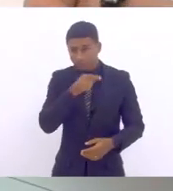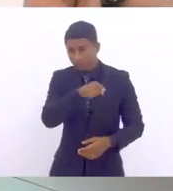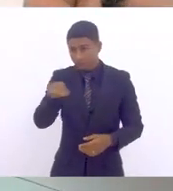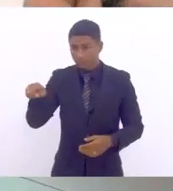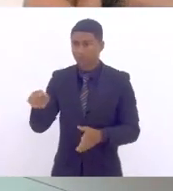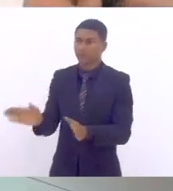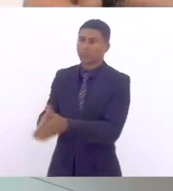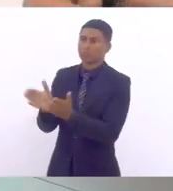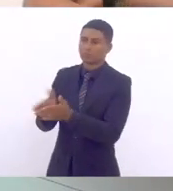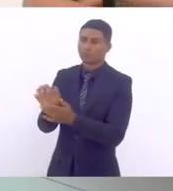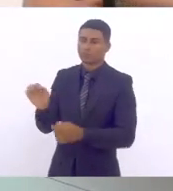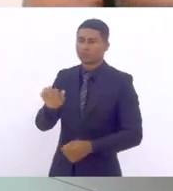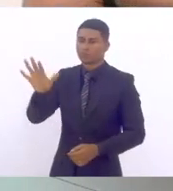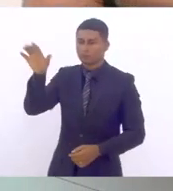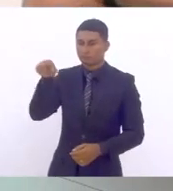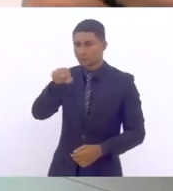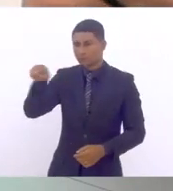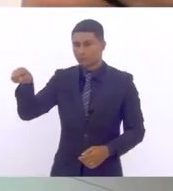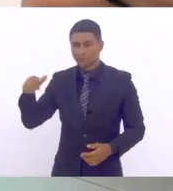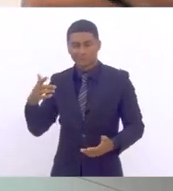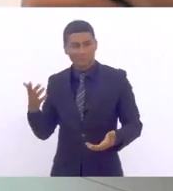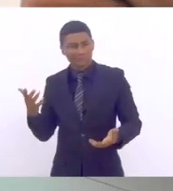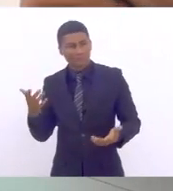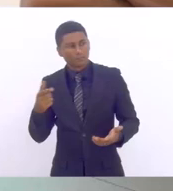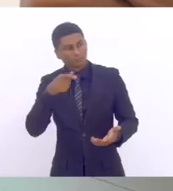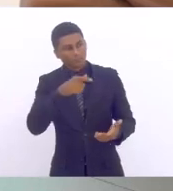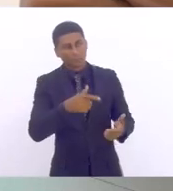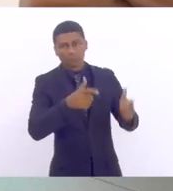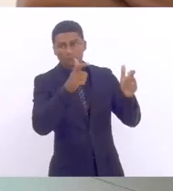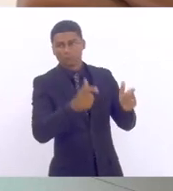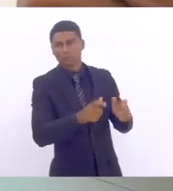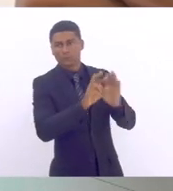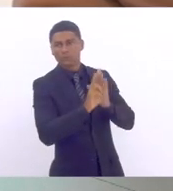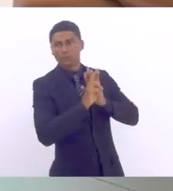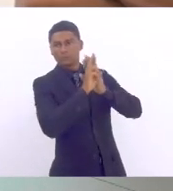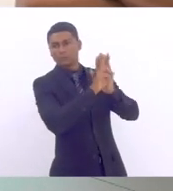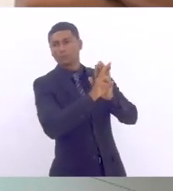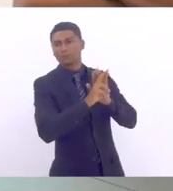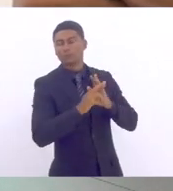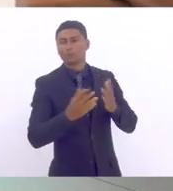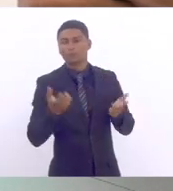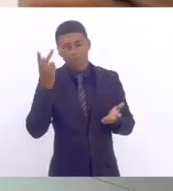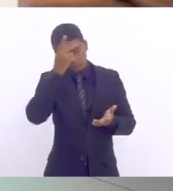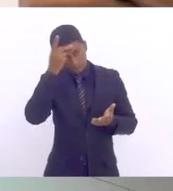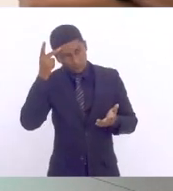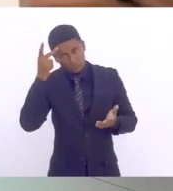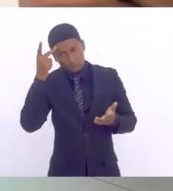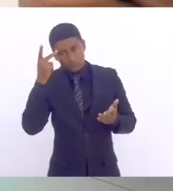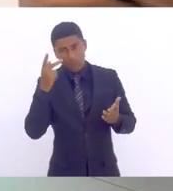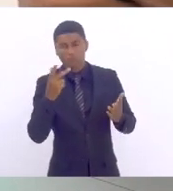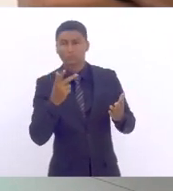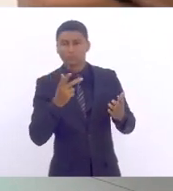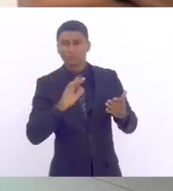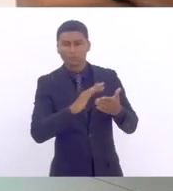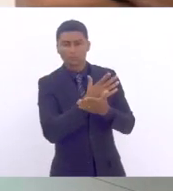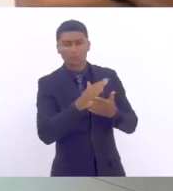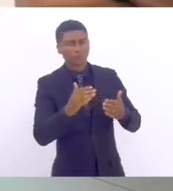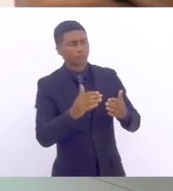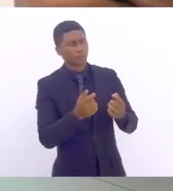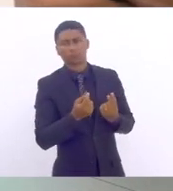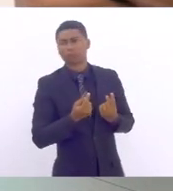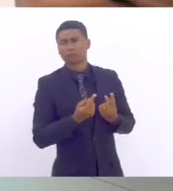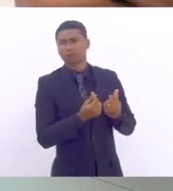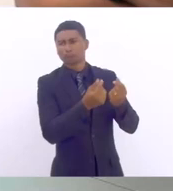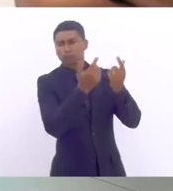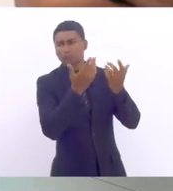tem oportunidade nada, mas ali ele se vê representado, de comungar com pessoas de outros níveis sociais, que ele